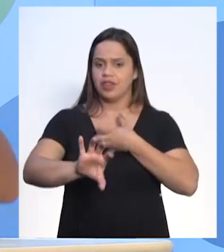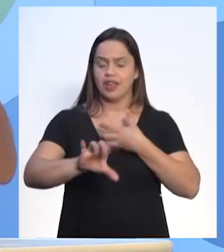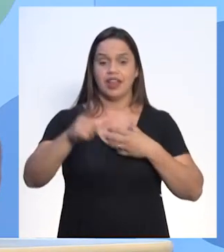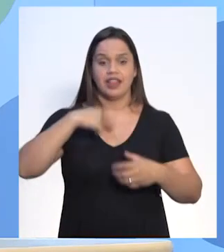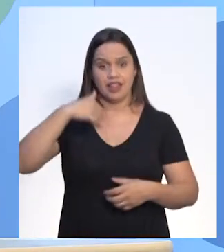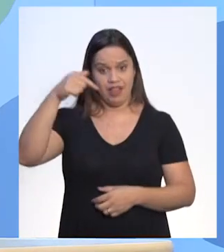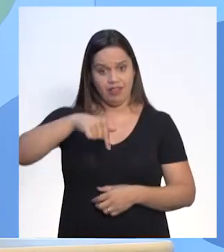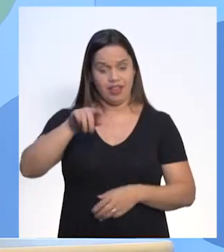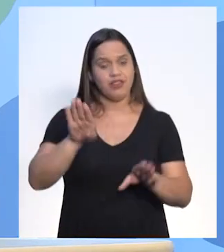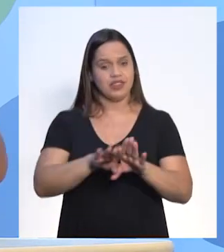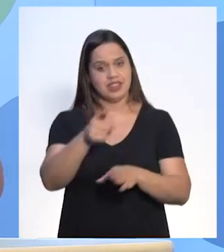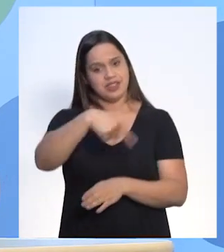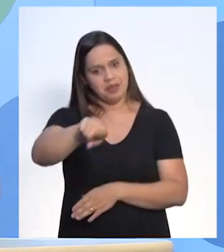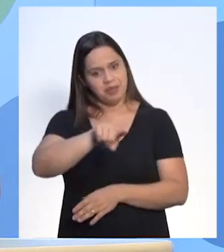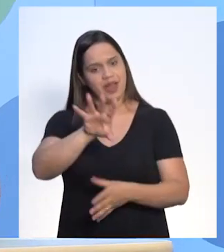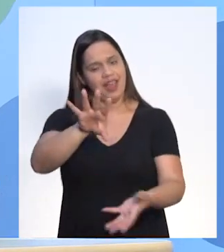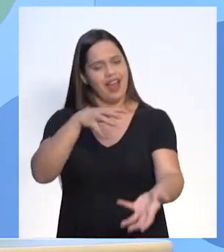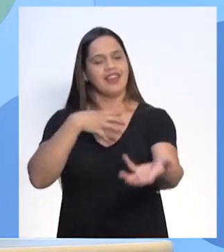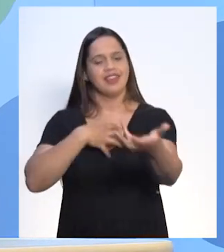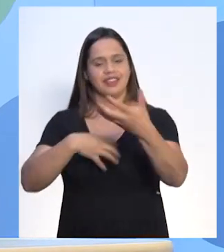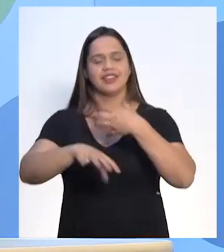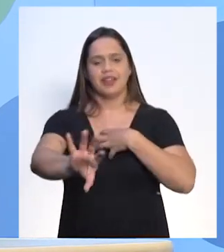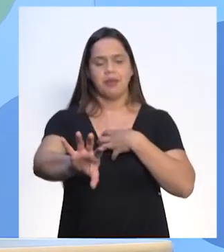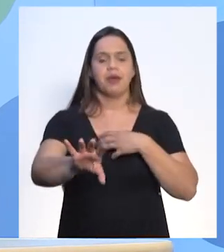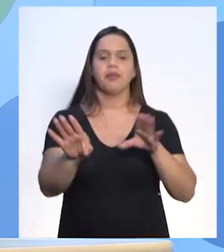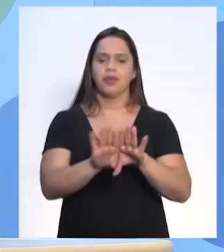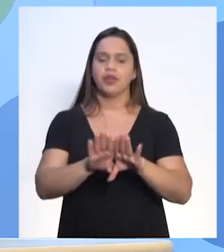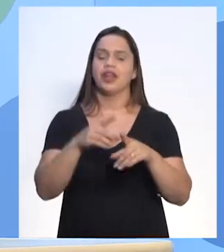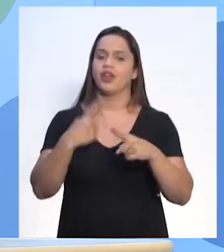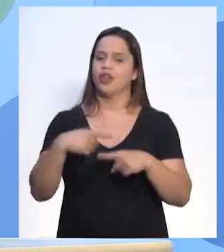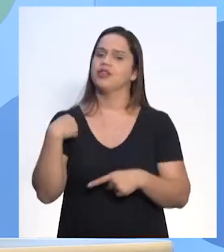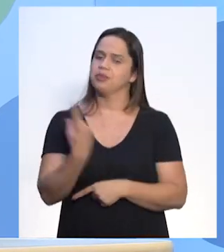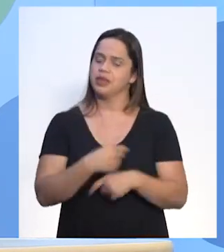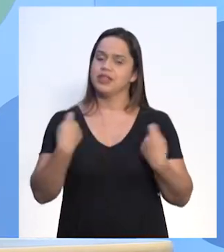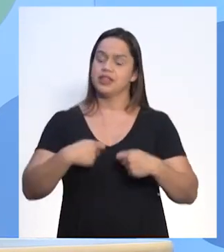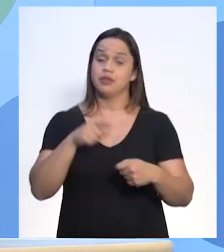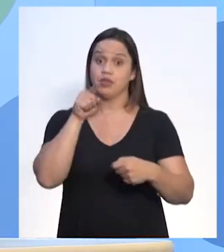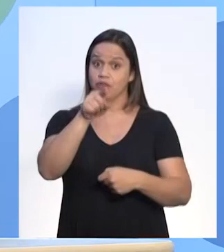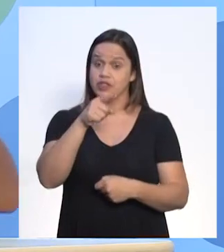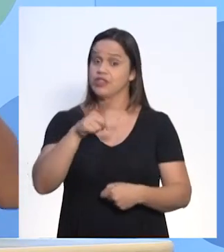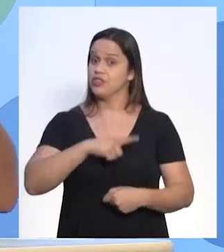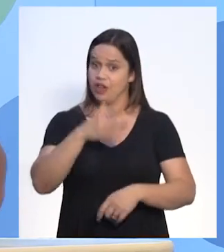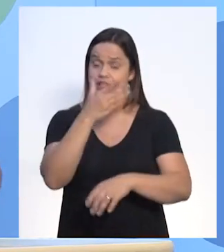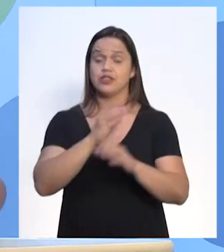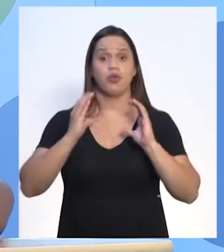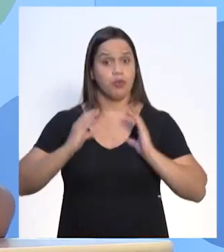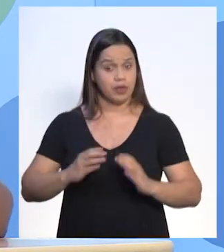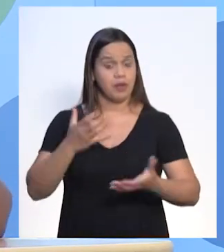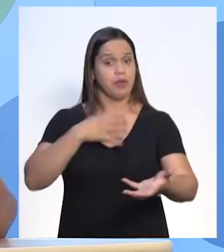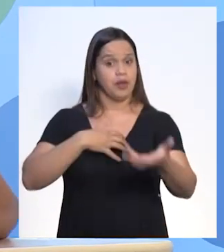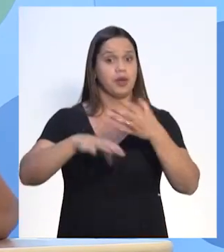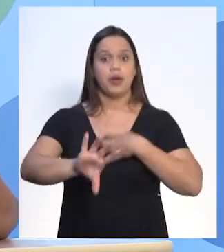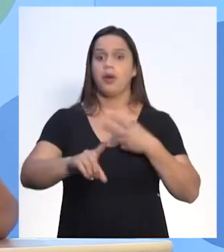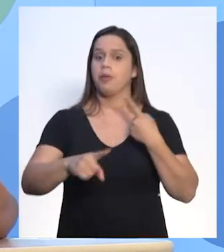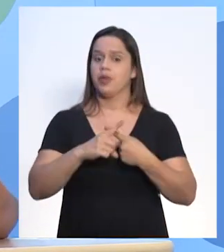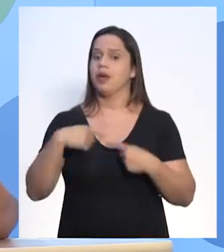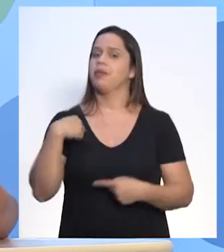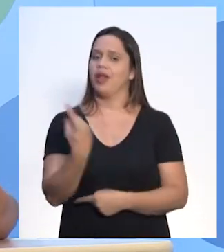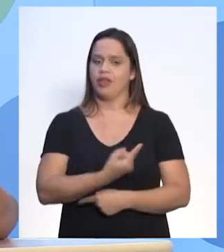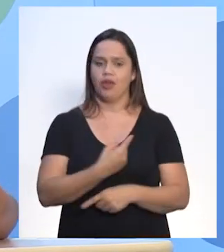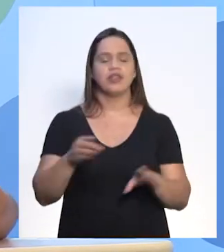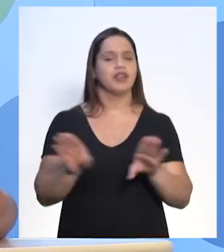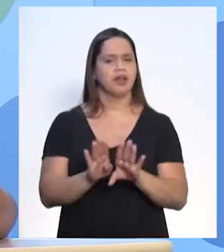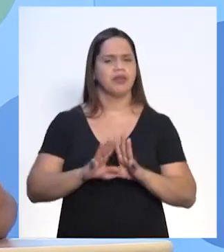daqui, vocês também deram do lado daí, porque a gente precisou da empatia de vocês, né, professor Antônio, nesse começo, porque para a gente também era